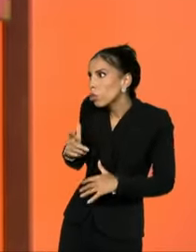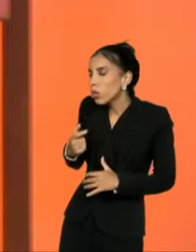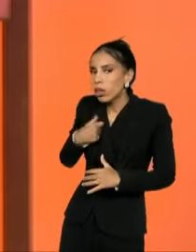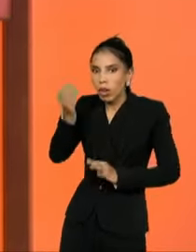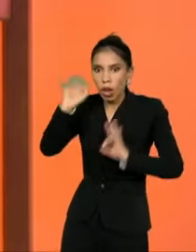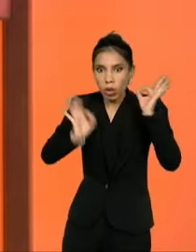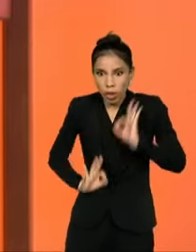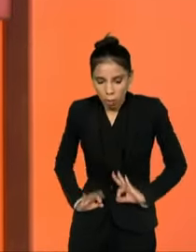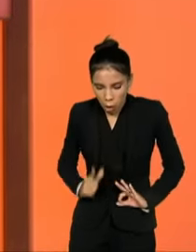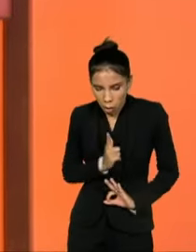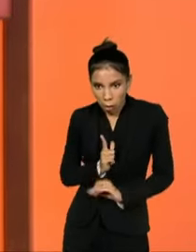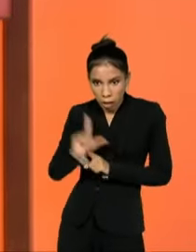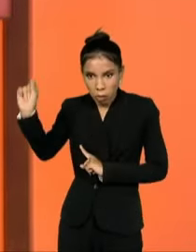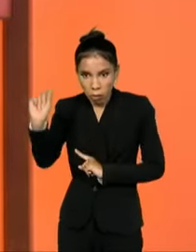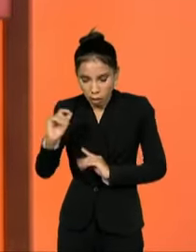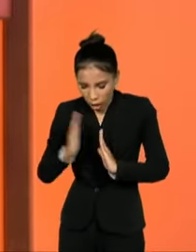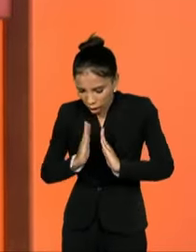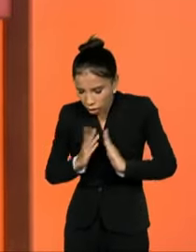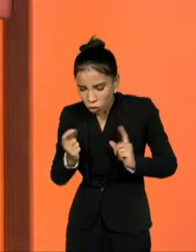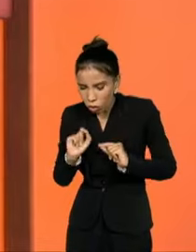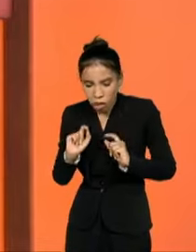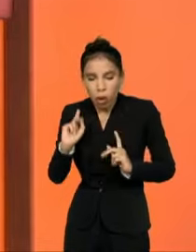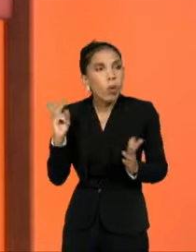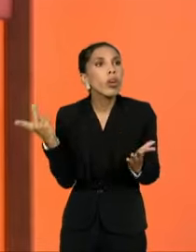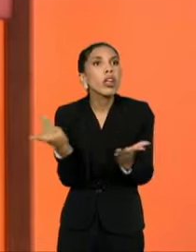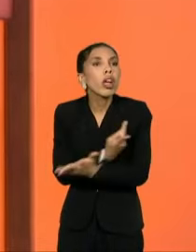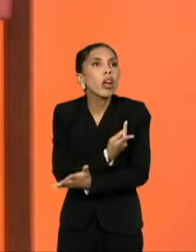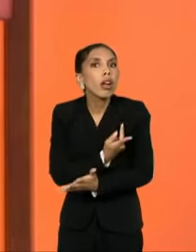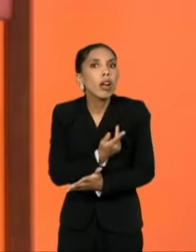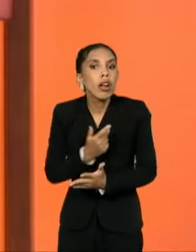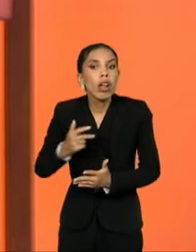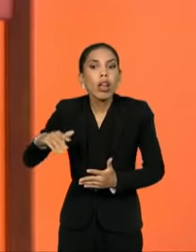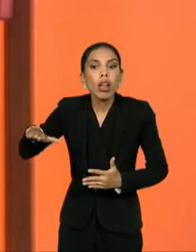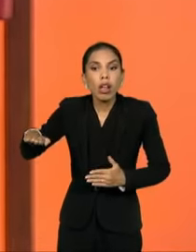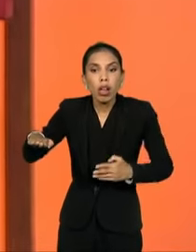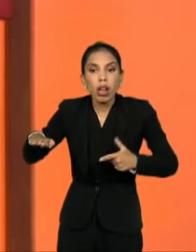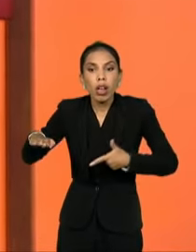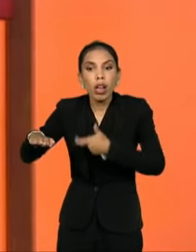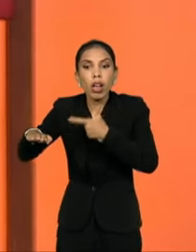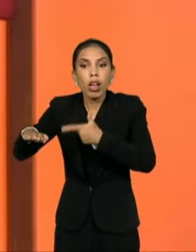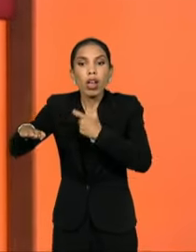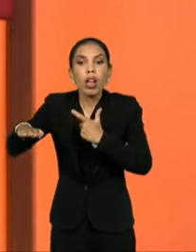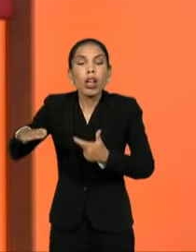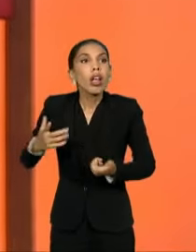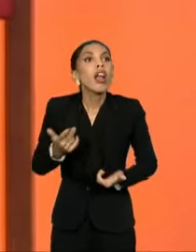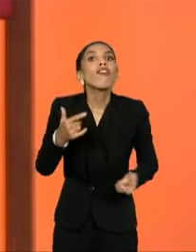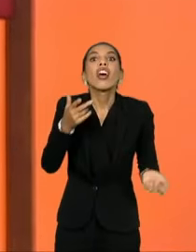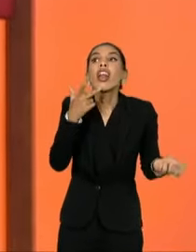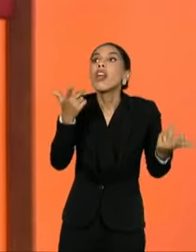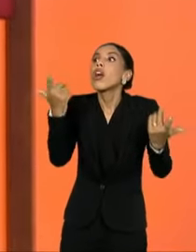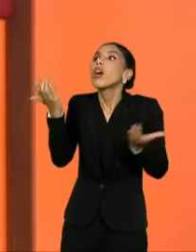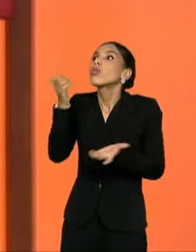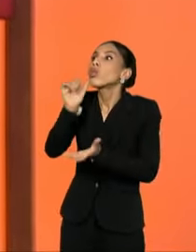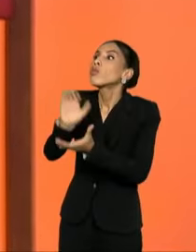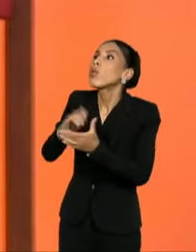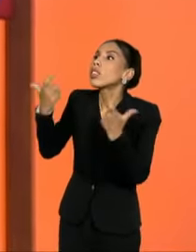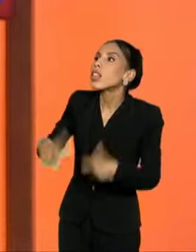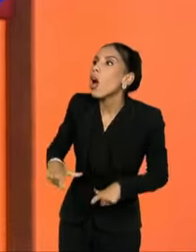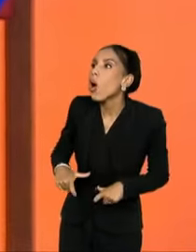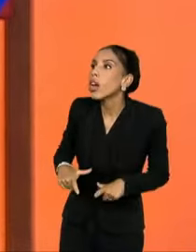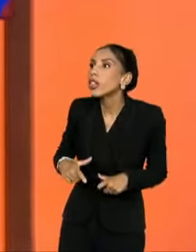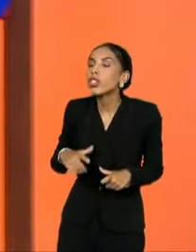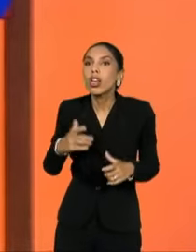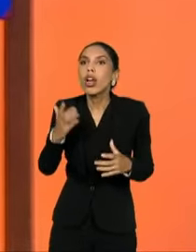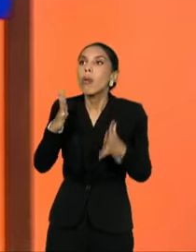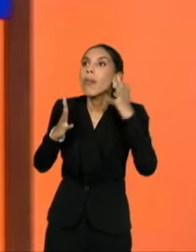me arrumando para sair de casa, né? Eu falei, o que que houve? Ele falou, cara, balearam o carro da Marielle. Eu falei, cadê a Fernanda? Ele falou, não, a Fernanda está aqui do meu lado. Eu falei,